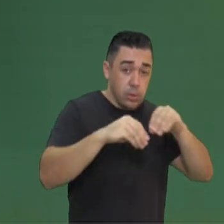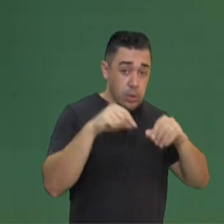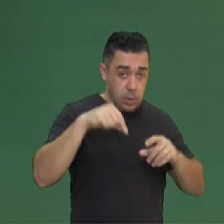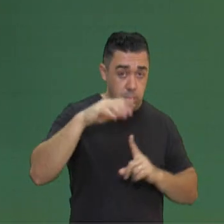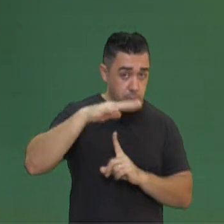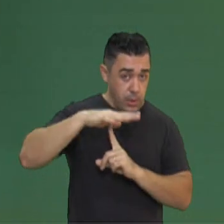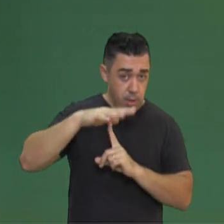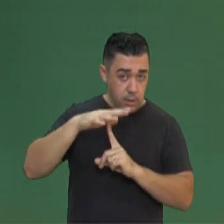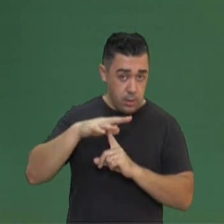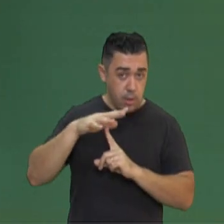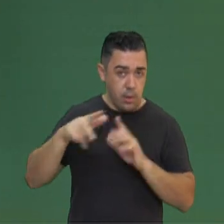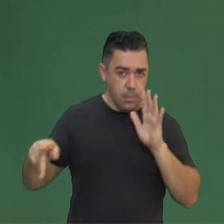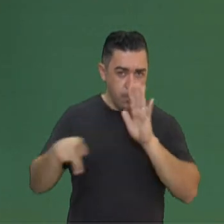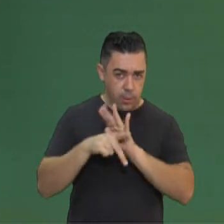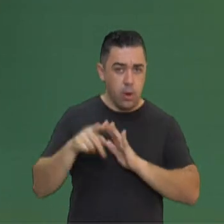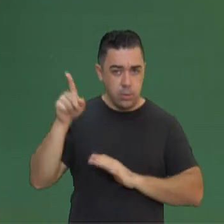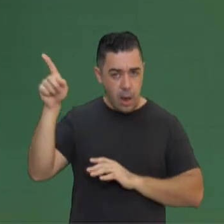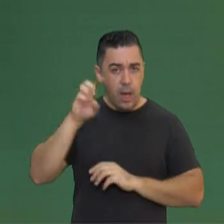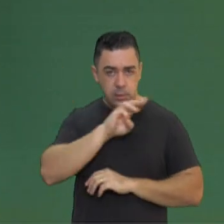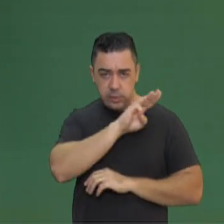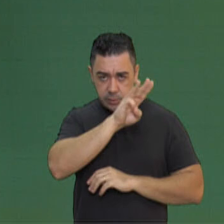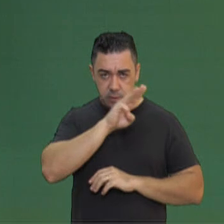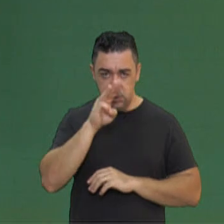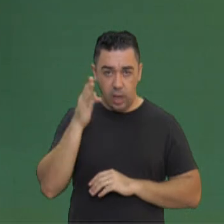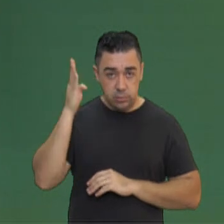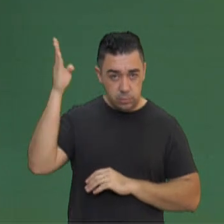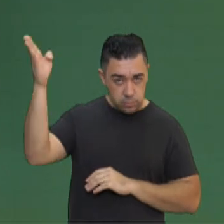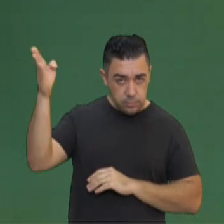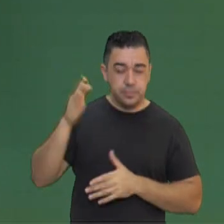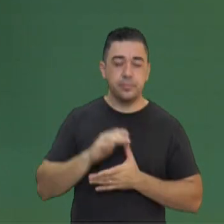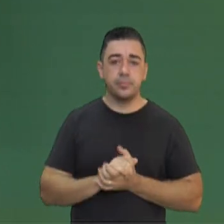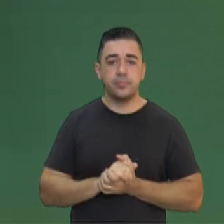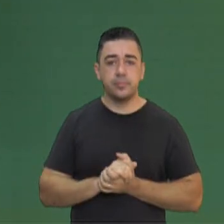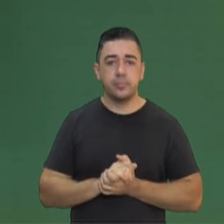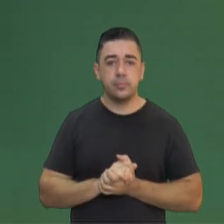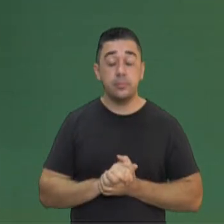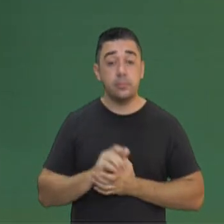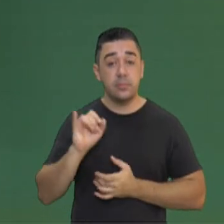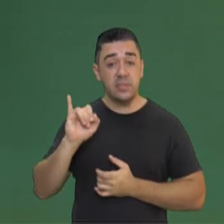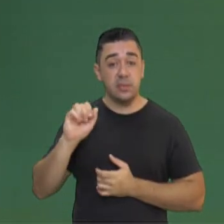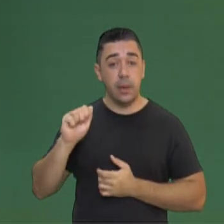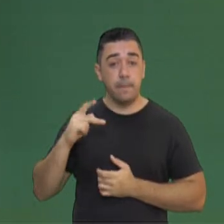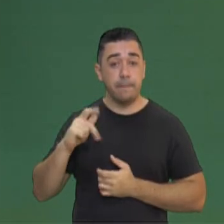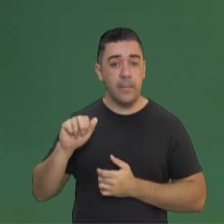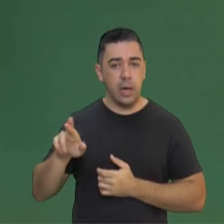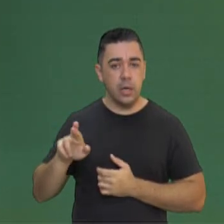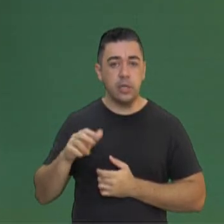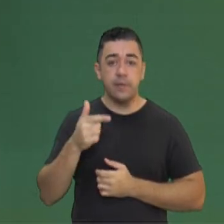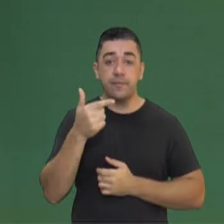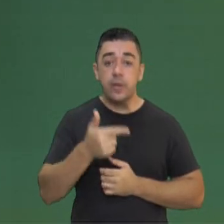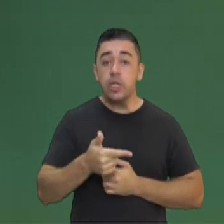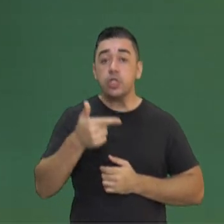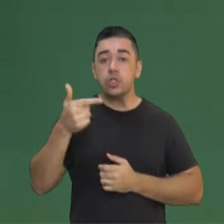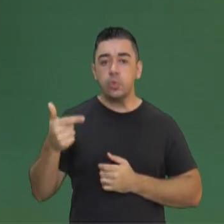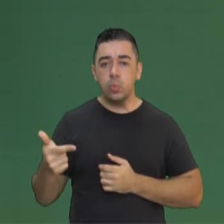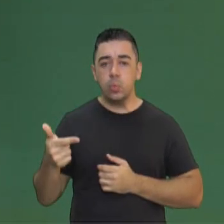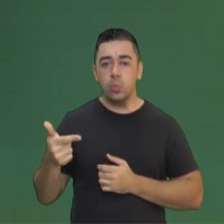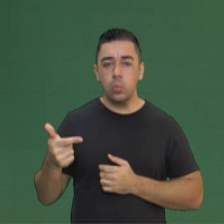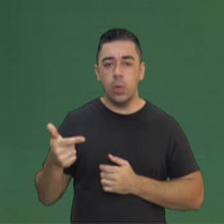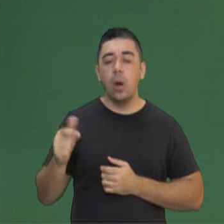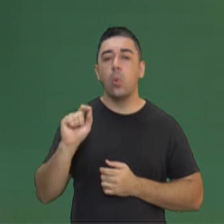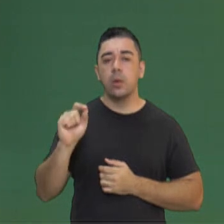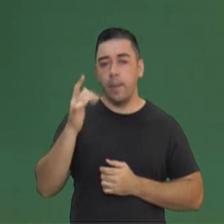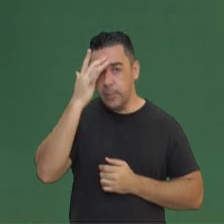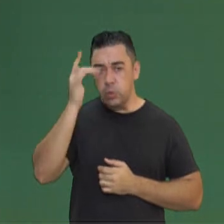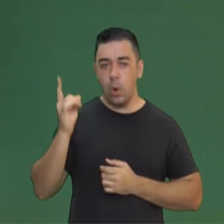esses dados estão lá no site deles e do IAPAR são 22 estações